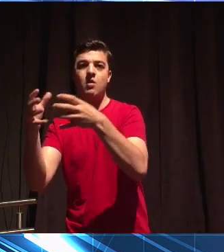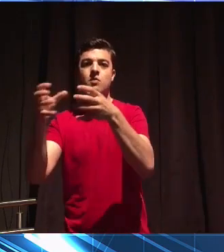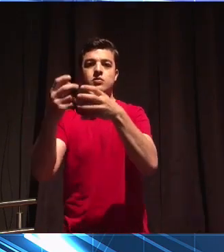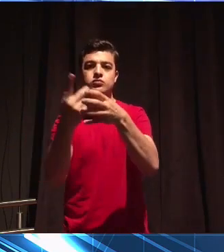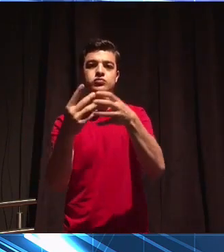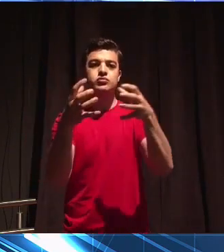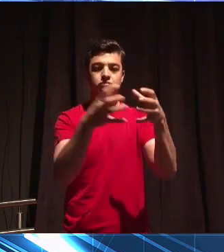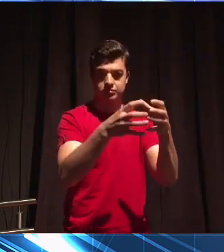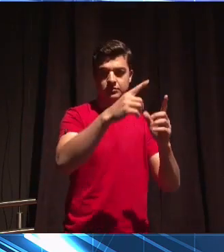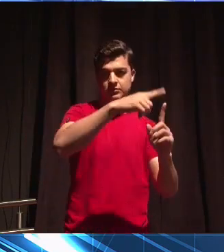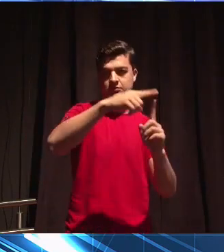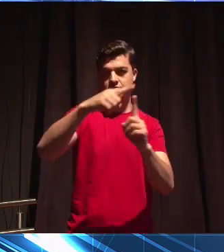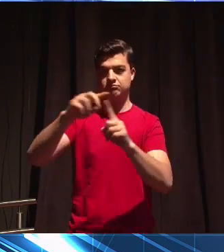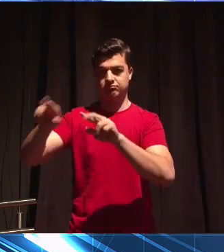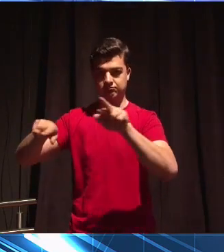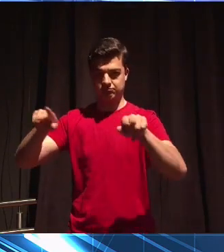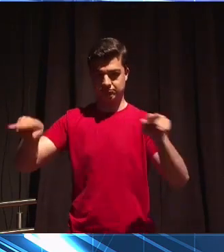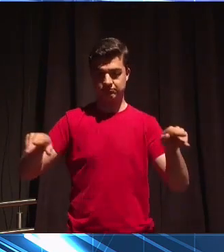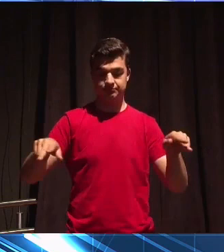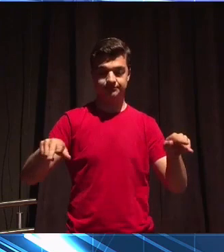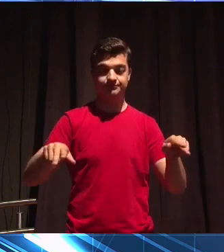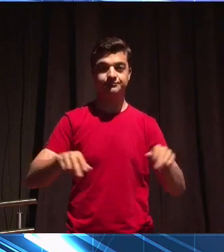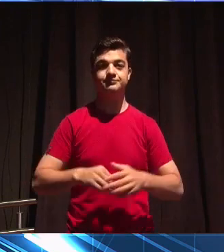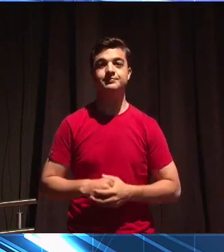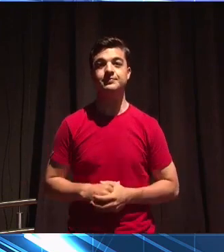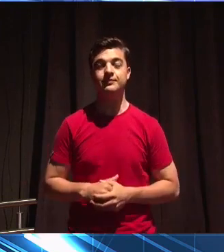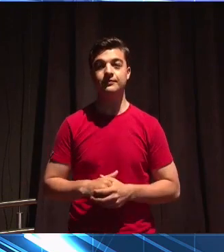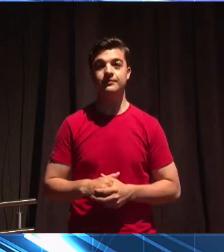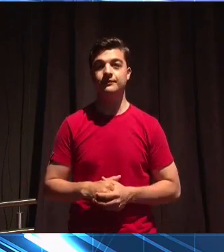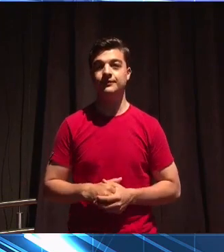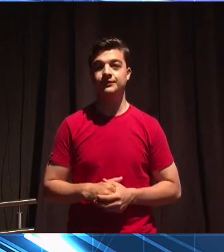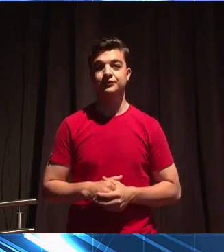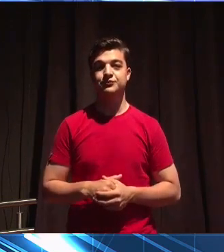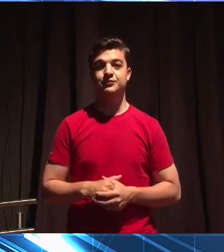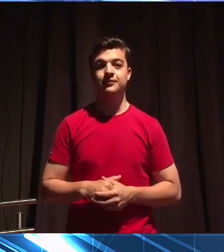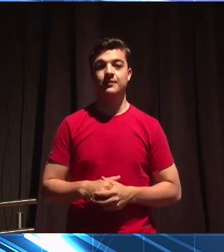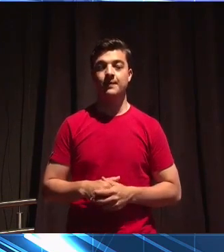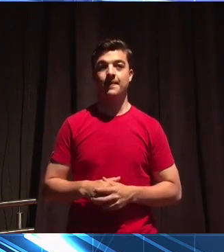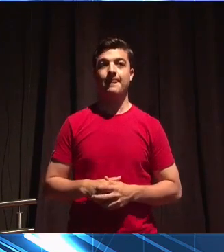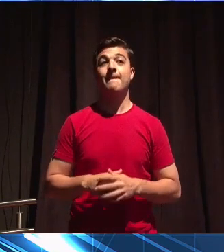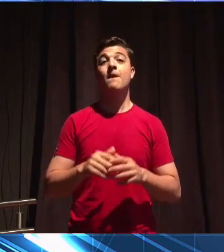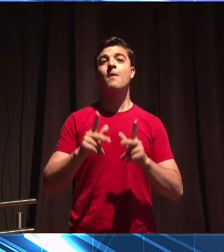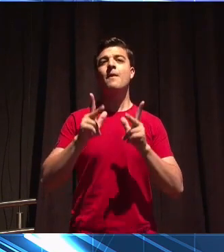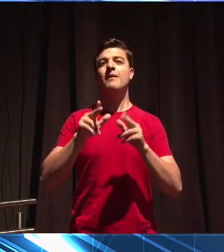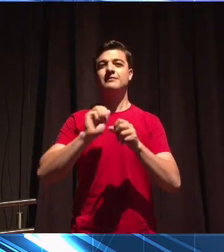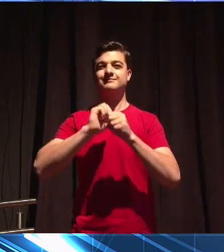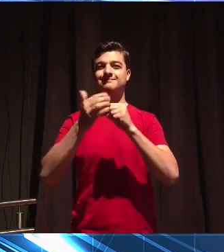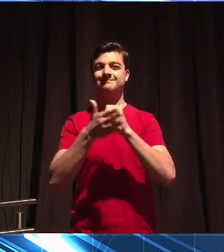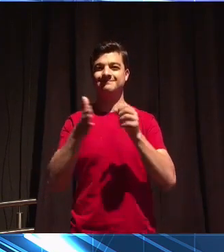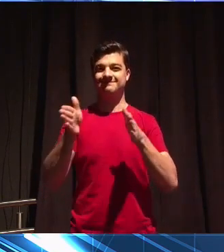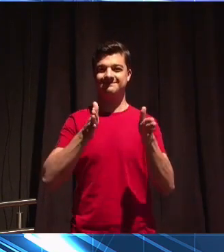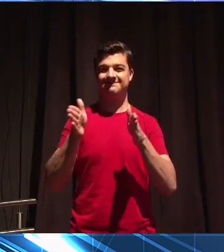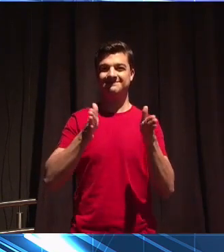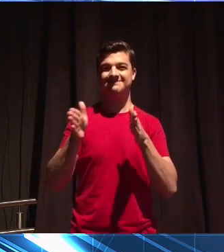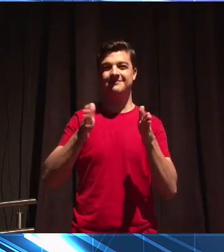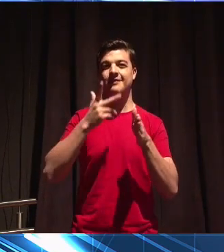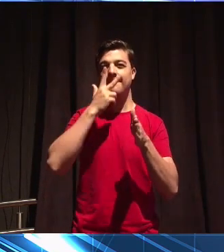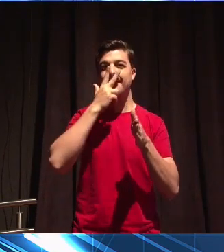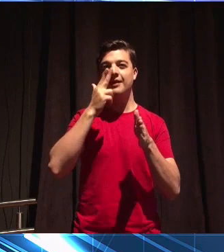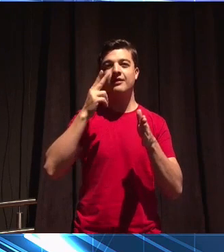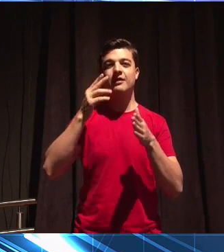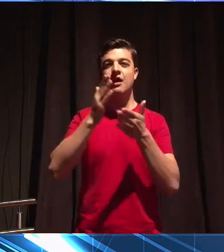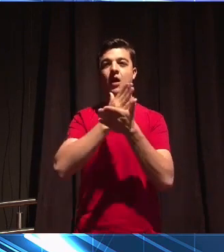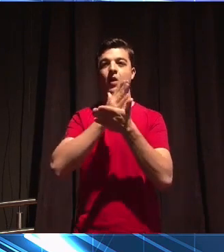que determinados sonhos se popularizaram. Por quê? Porque a gente estava fechado em casa, com o mesmo pânico, com a mesma situação, e alguns sonhos eram